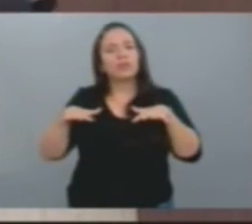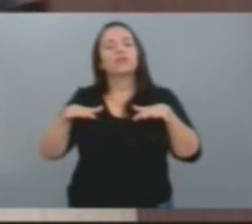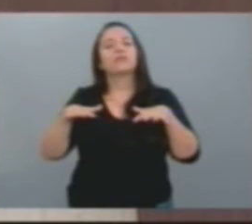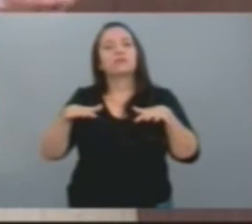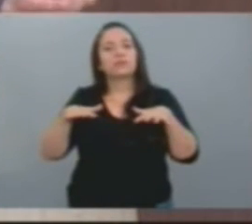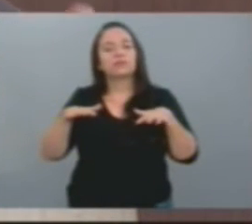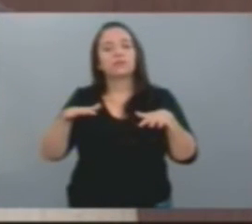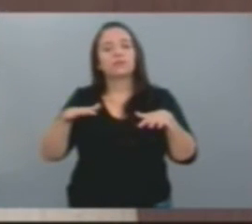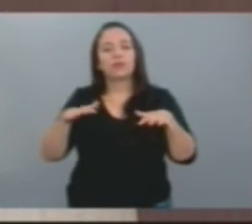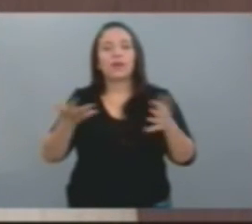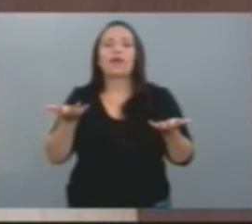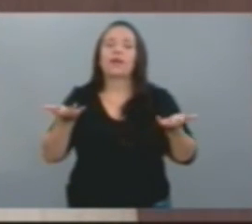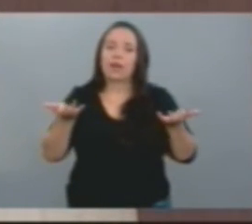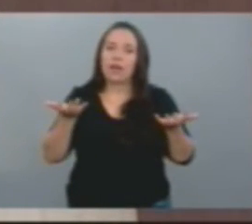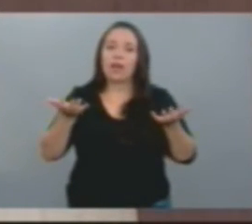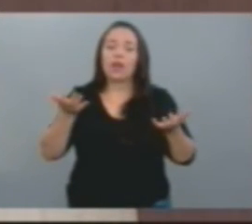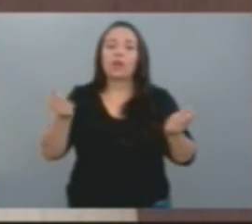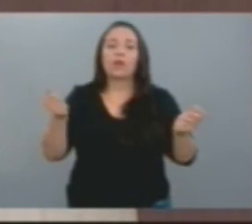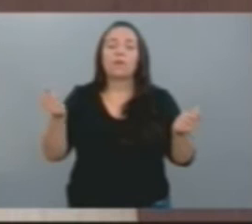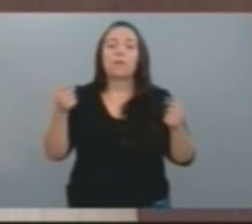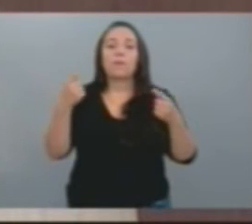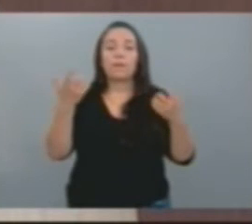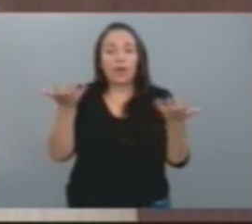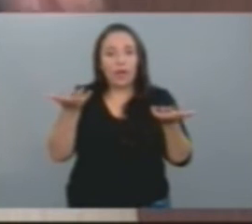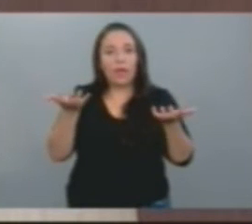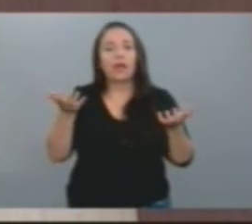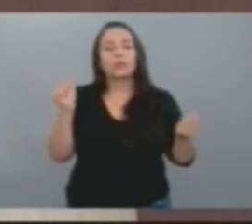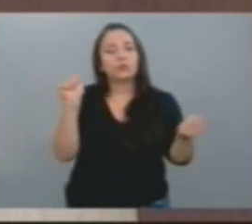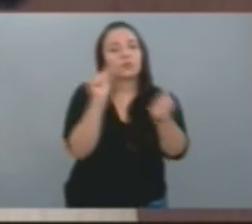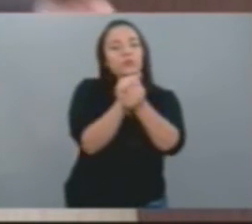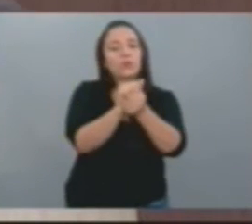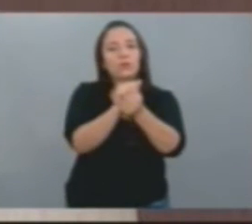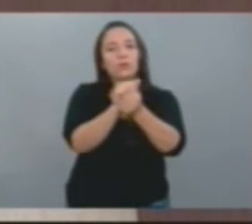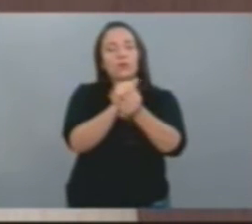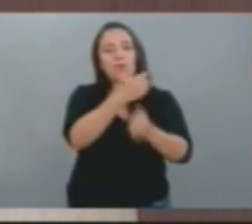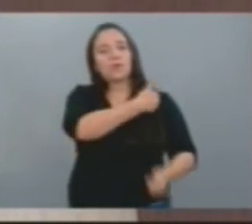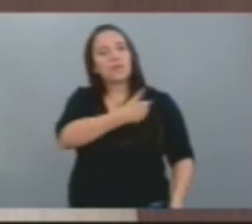diretamente com o governador Camilo Santana,